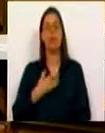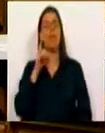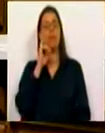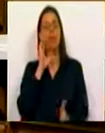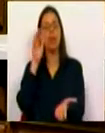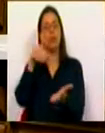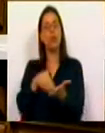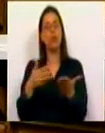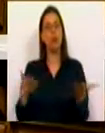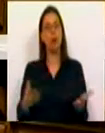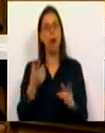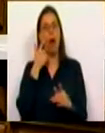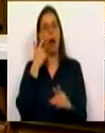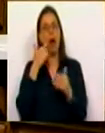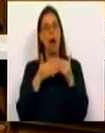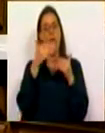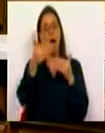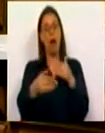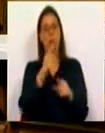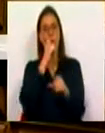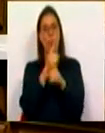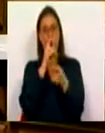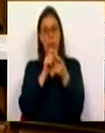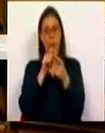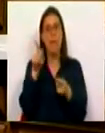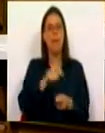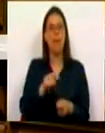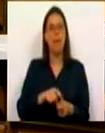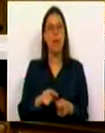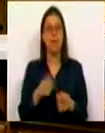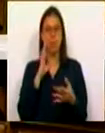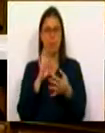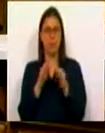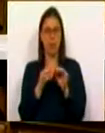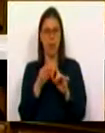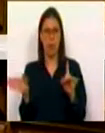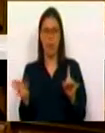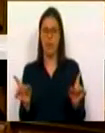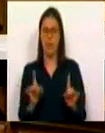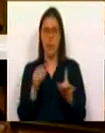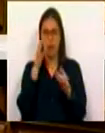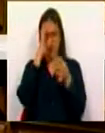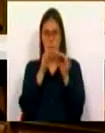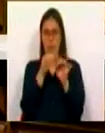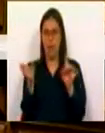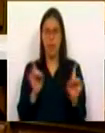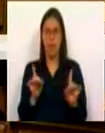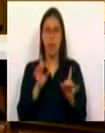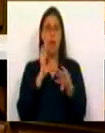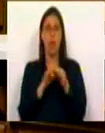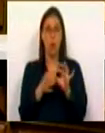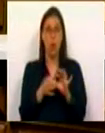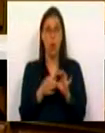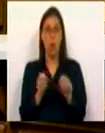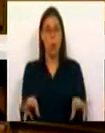defende que os resultados de longo prazo se obtêm em poucos meses. Incoerência? Não, não é incoerência. É